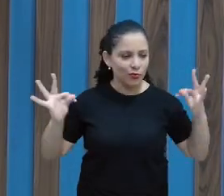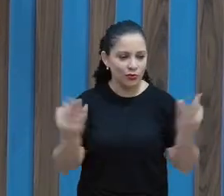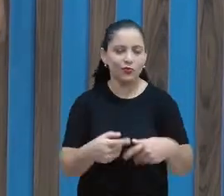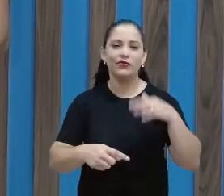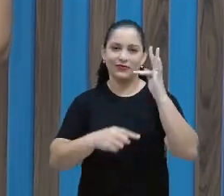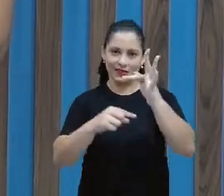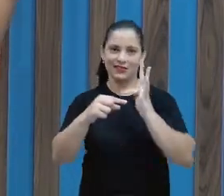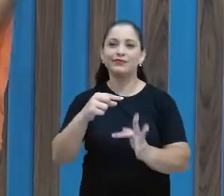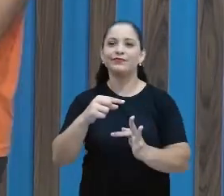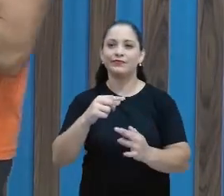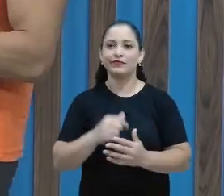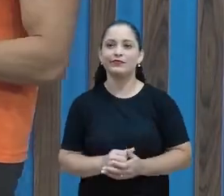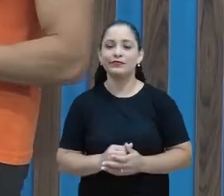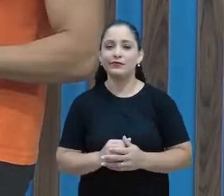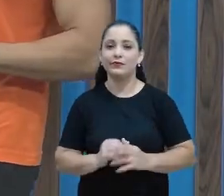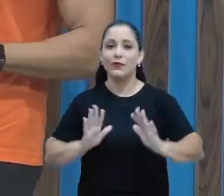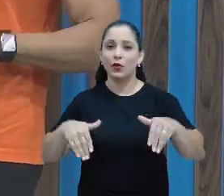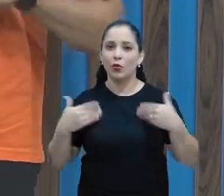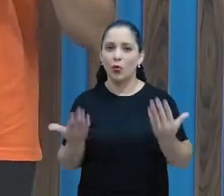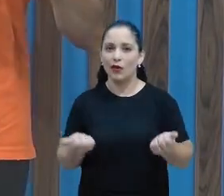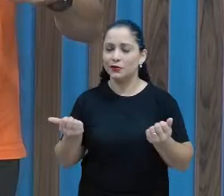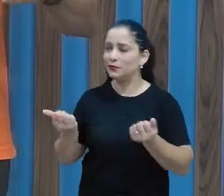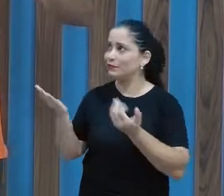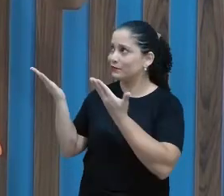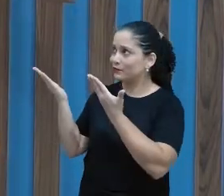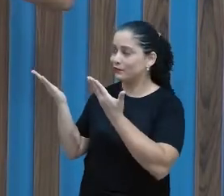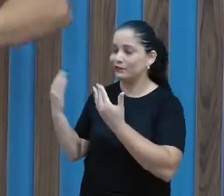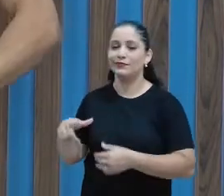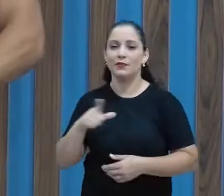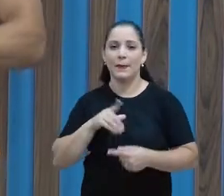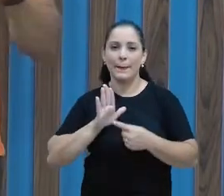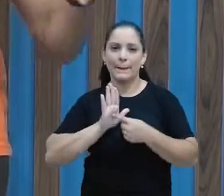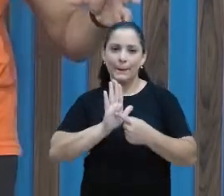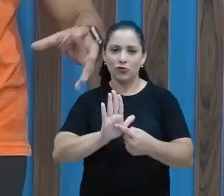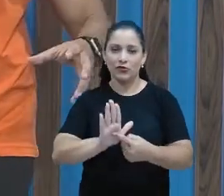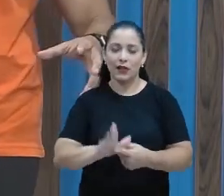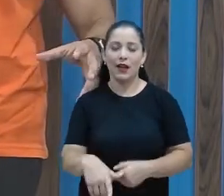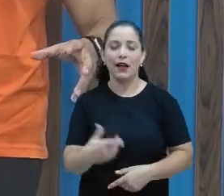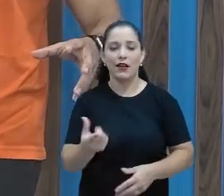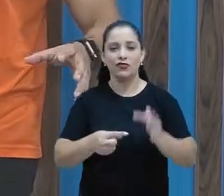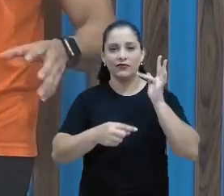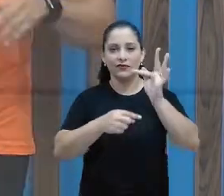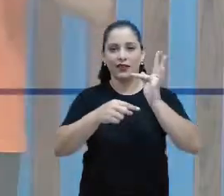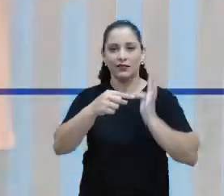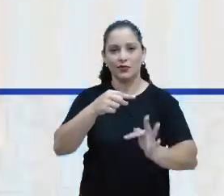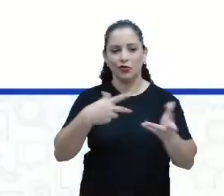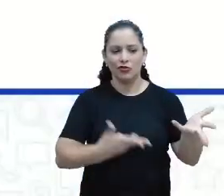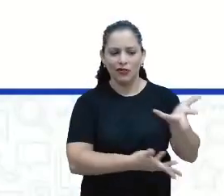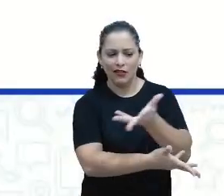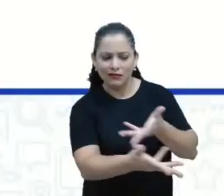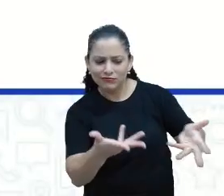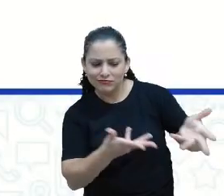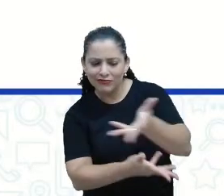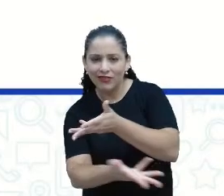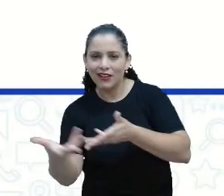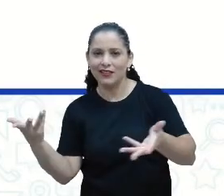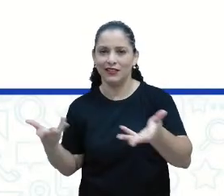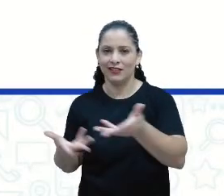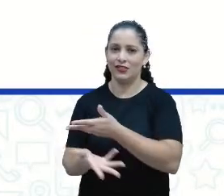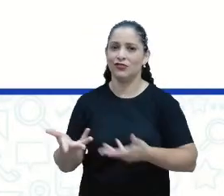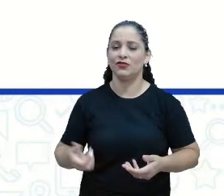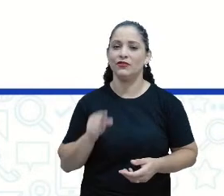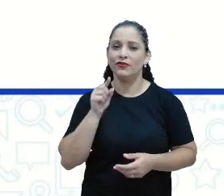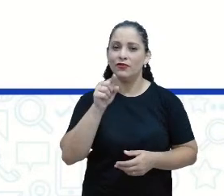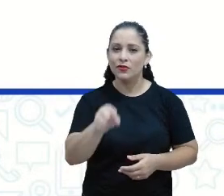Então, quando a gente vai fazer aqui essa questão das frações equivalentes, tá? Você conseguiu observar que a gente